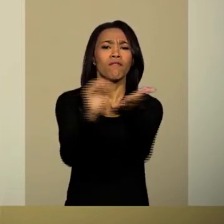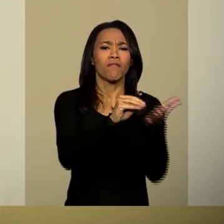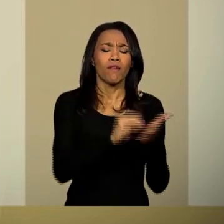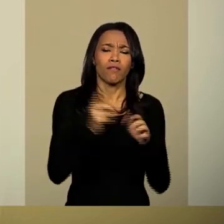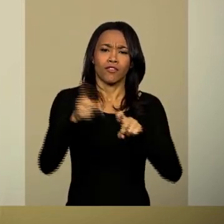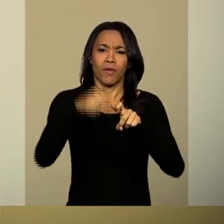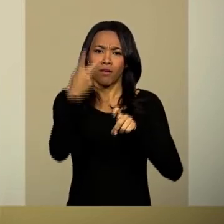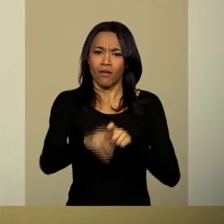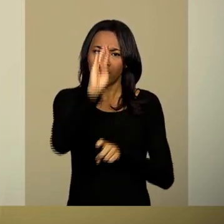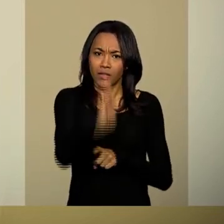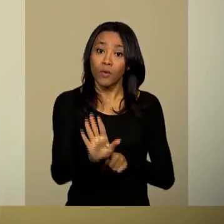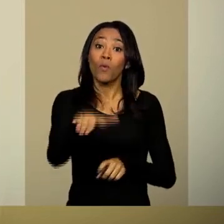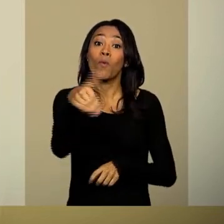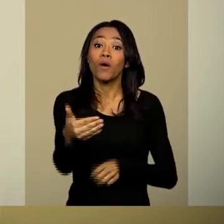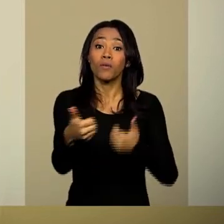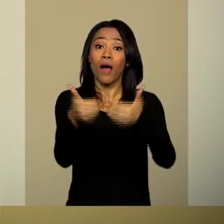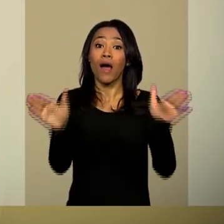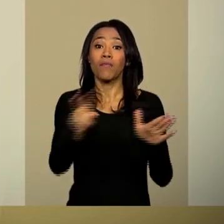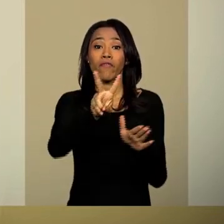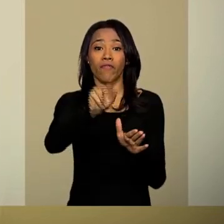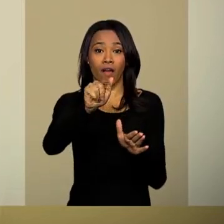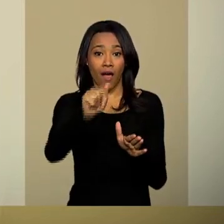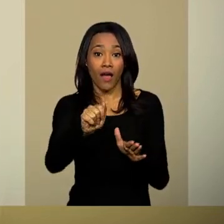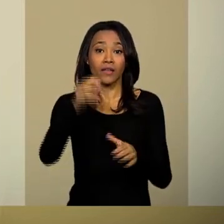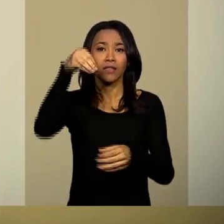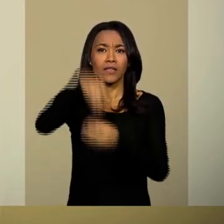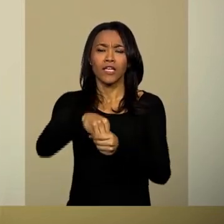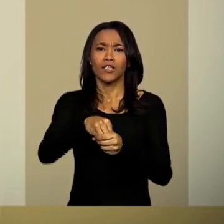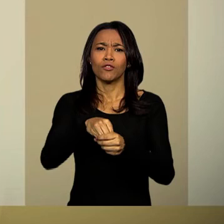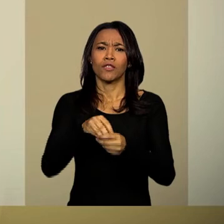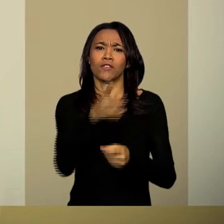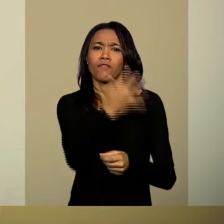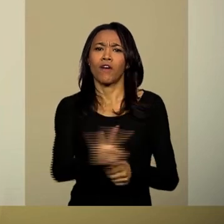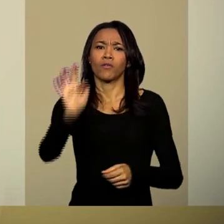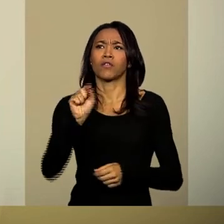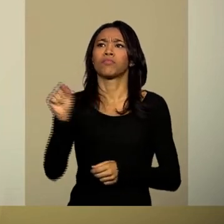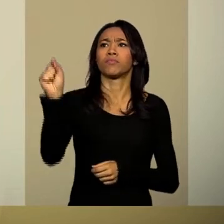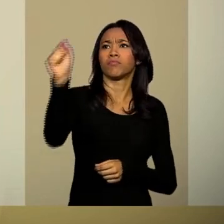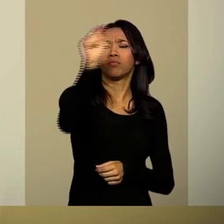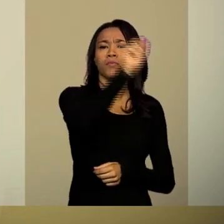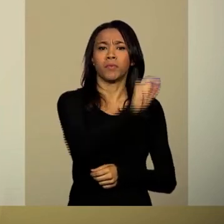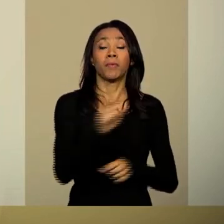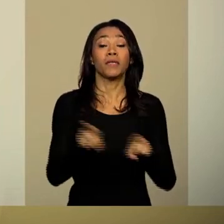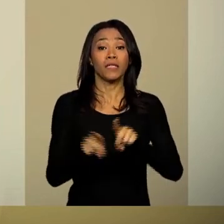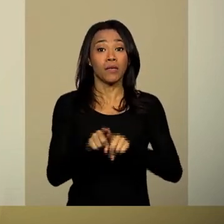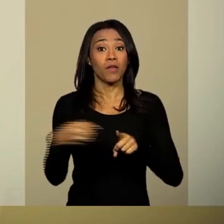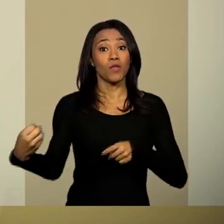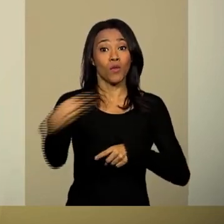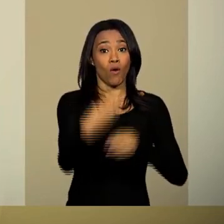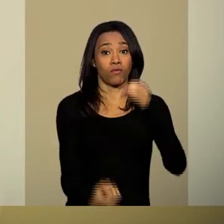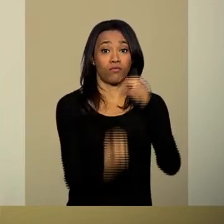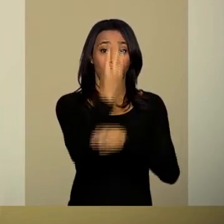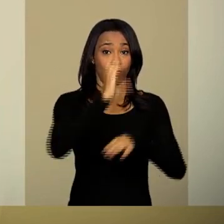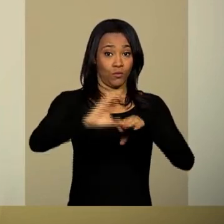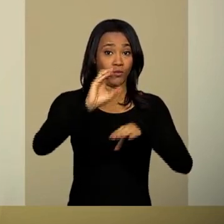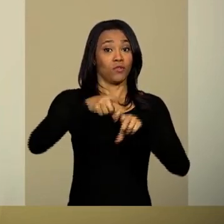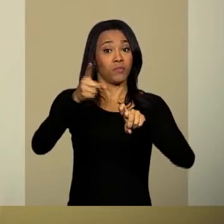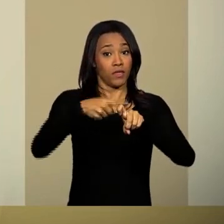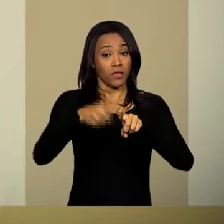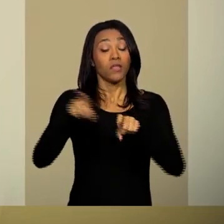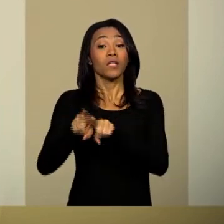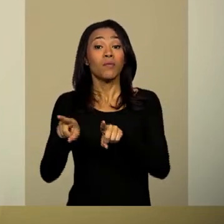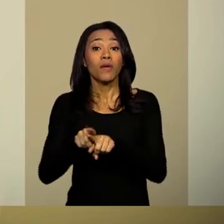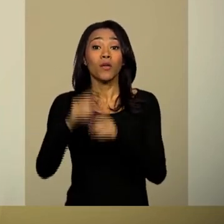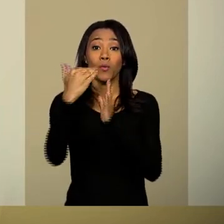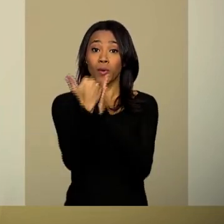Brasil ao abrir mais vagas nas faculdades e criar novas escolas de medicina o programa Luciano prevê a